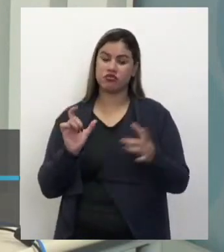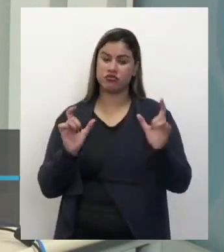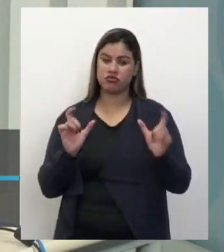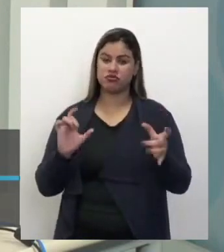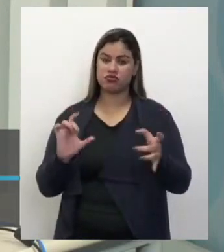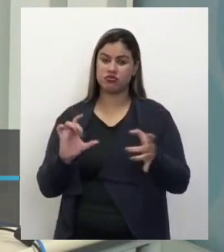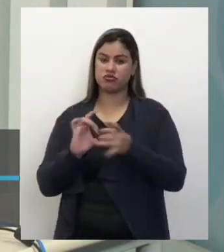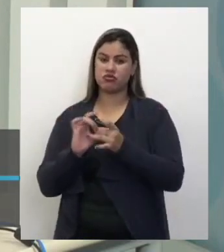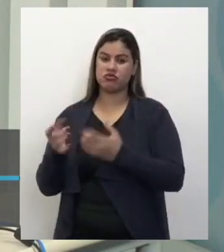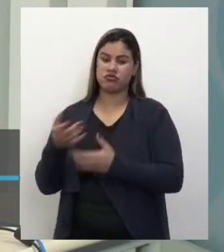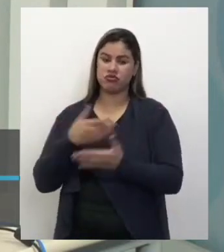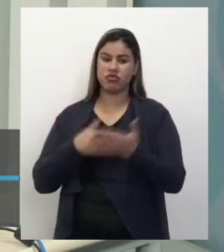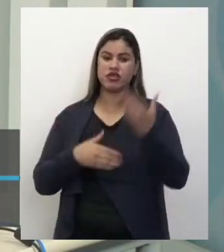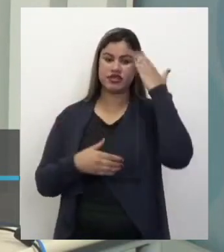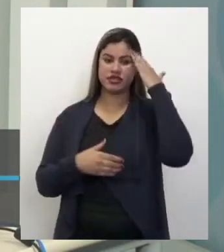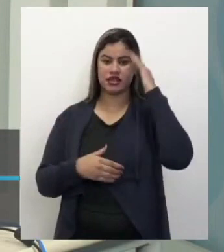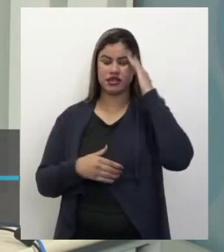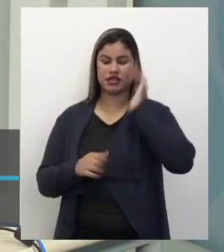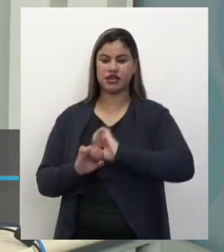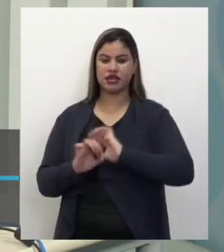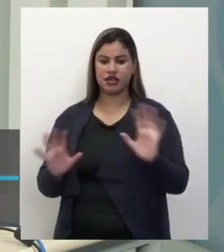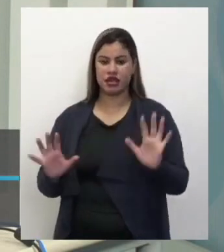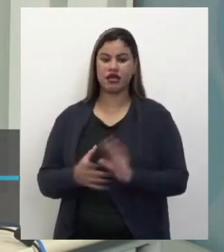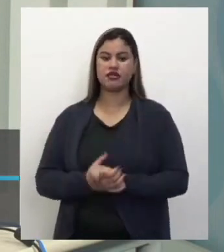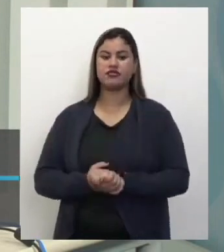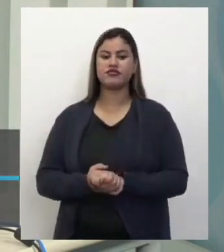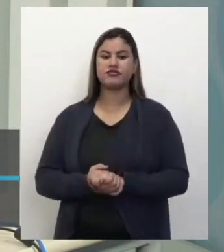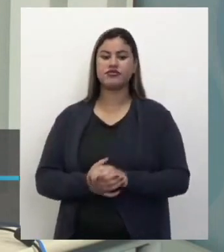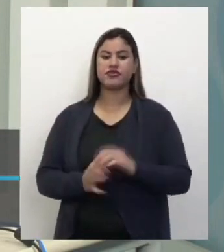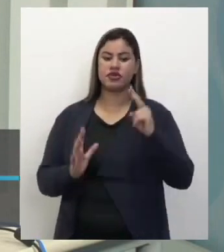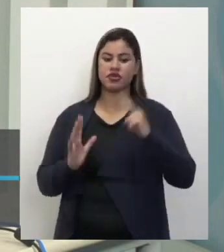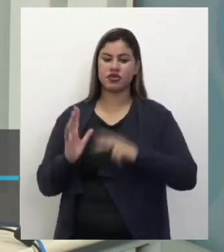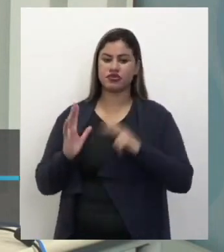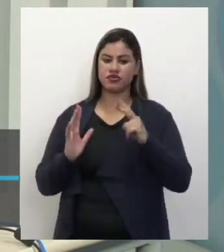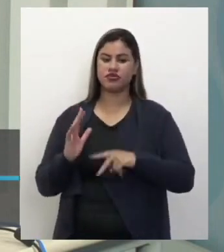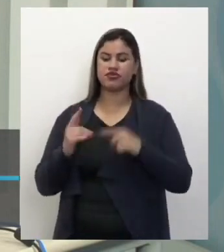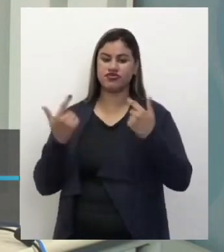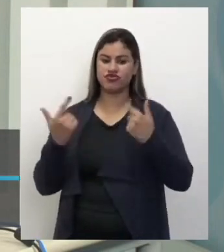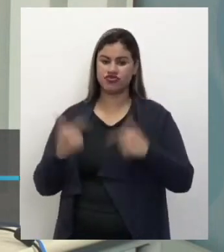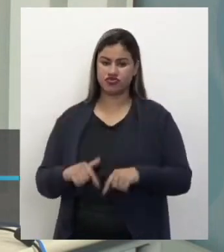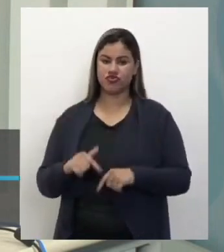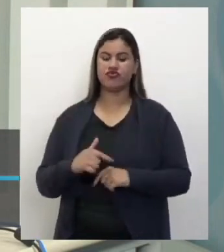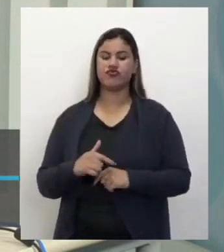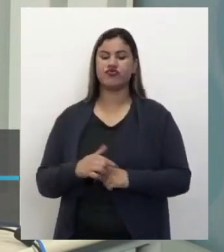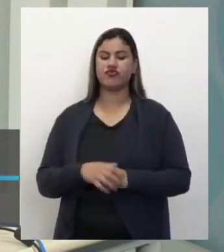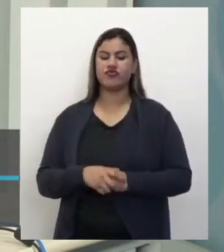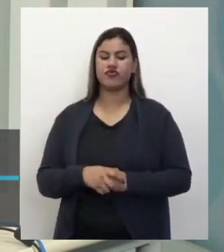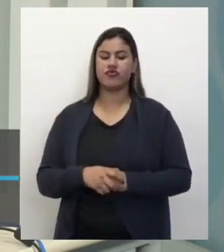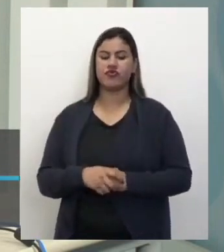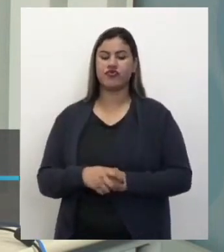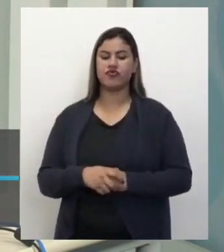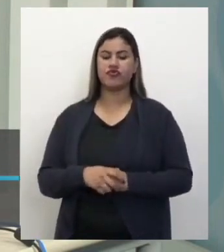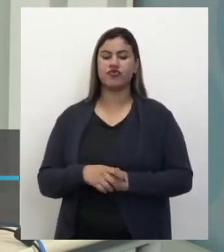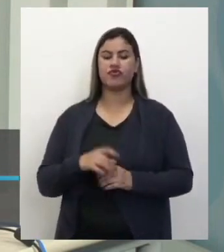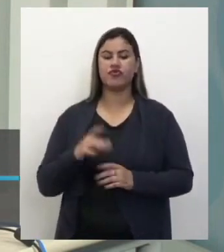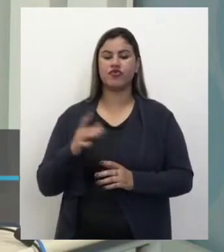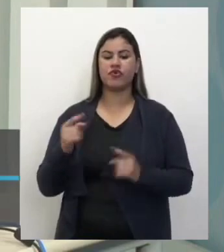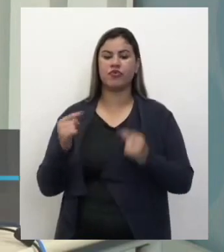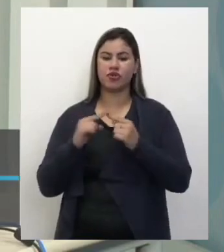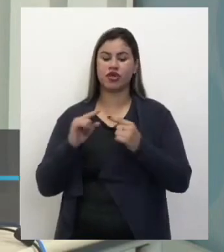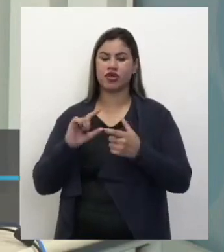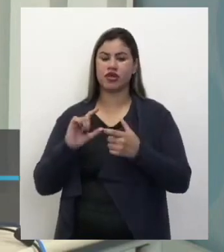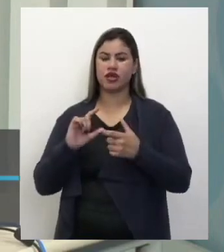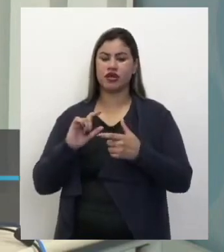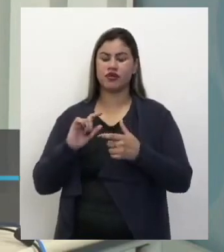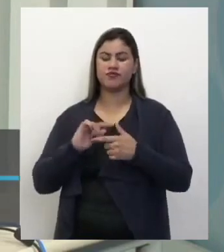tenha sentido, tá? Então, a segunda parte, vou fazer a leitura e já vamos comentar um pouquinho sobre cada parte ou essas classes